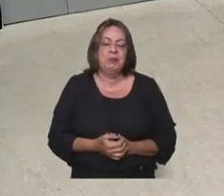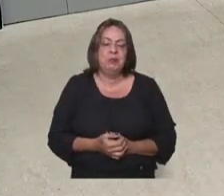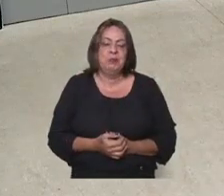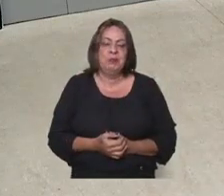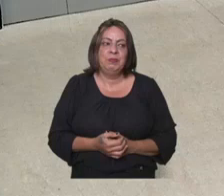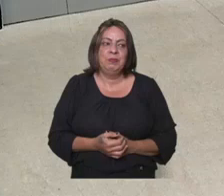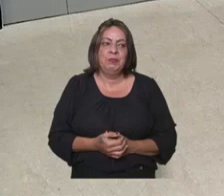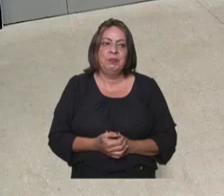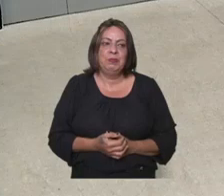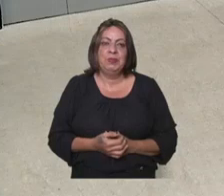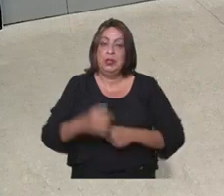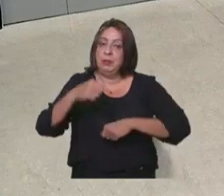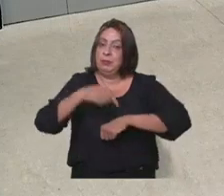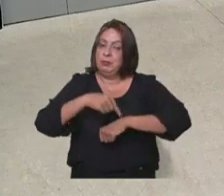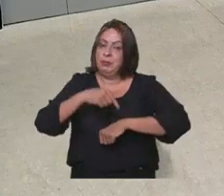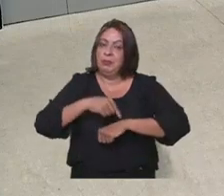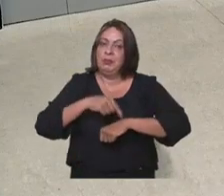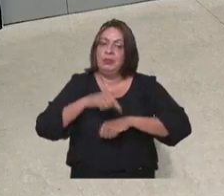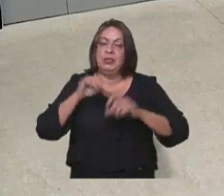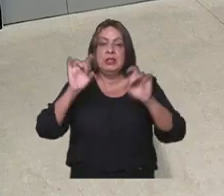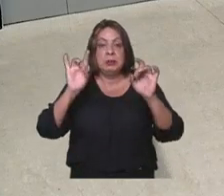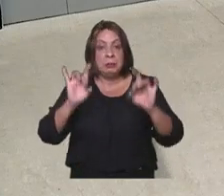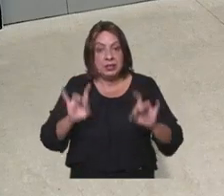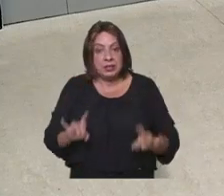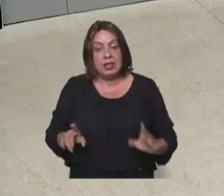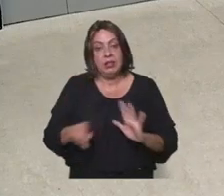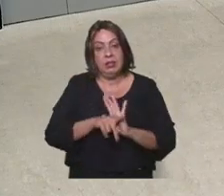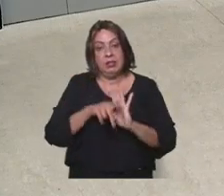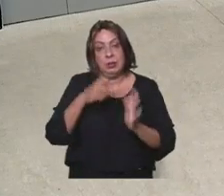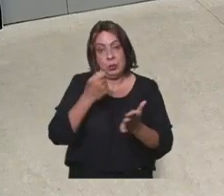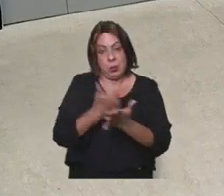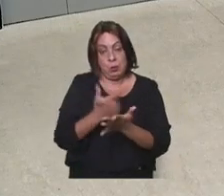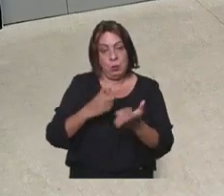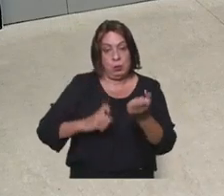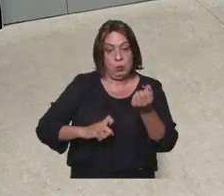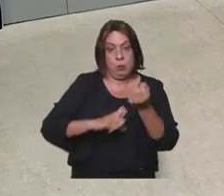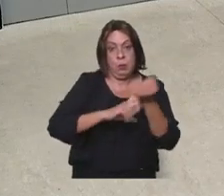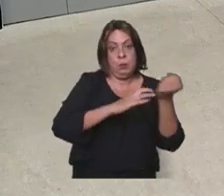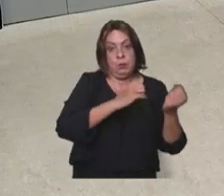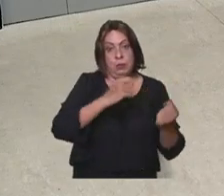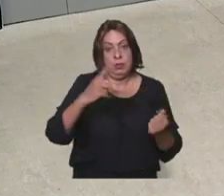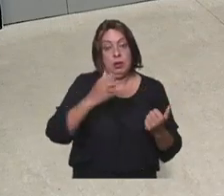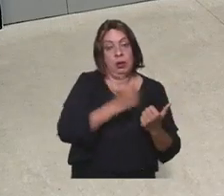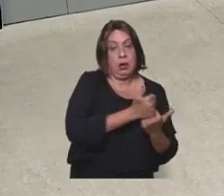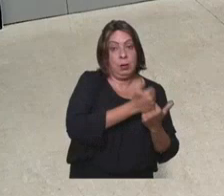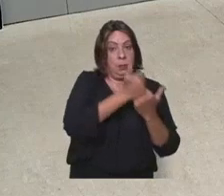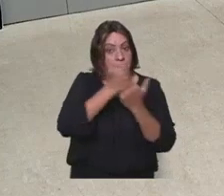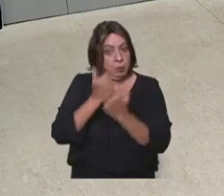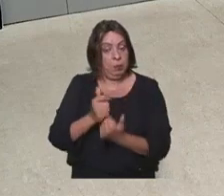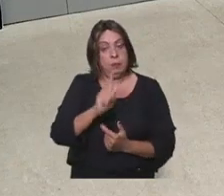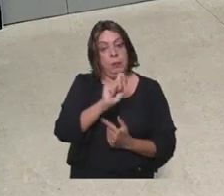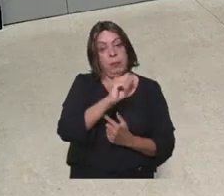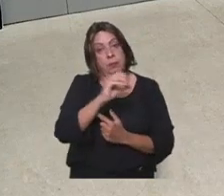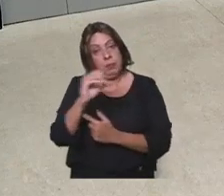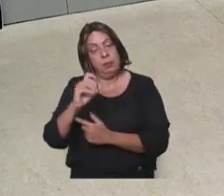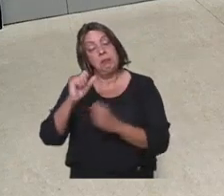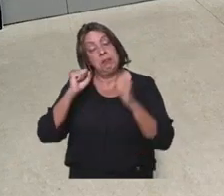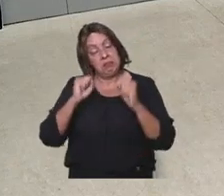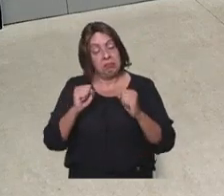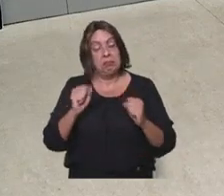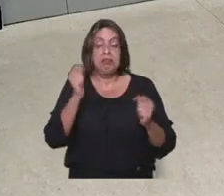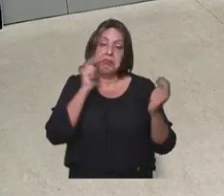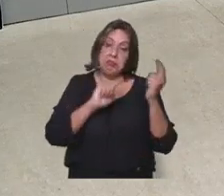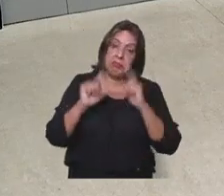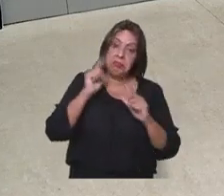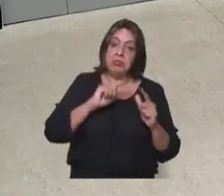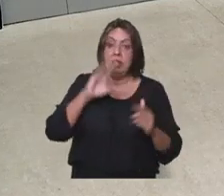momento mais que especial, né? Pra quem adquire o Caju Cap e está ajudando aí o GAC, sabe que pode ser contemplado, né? Com